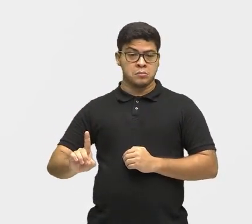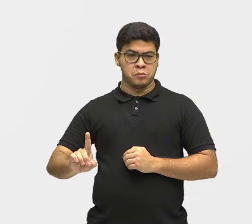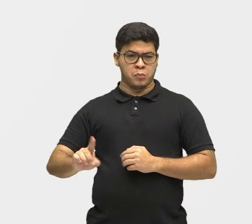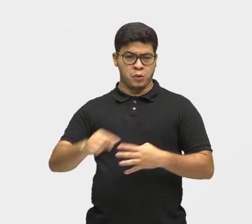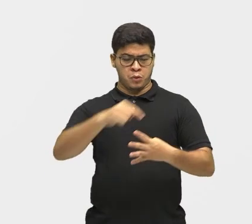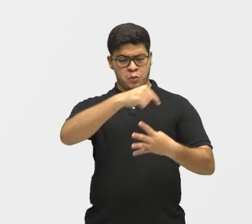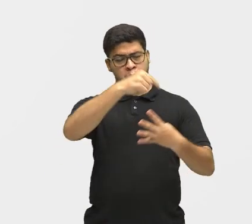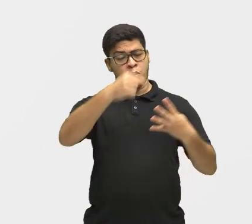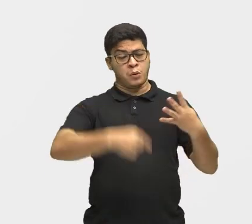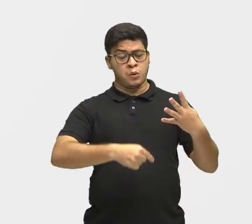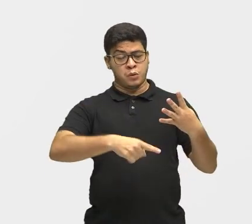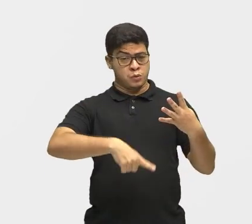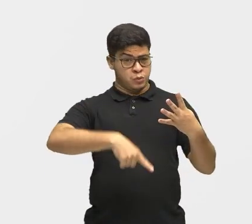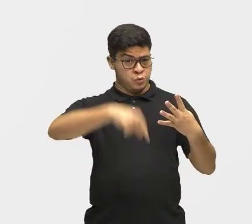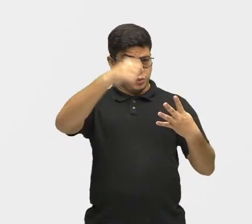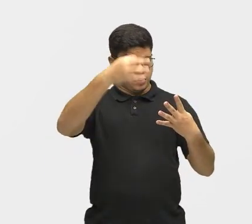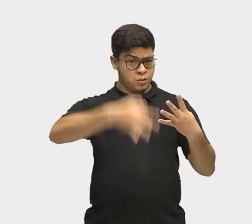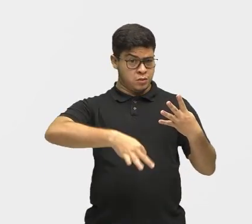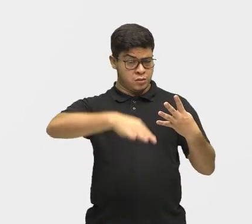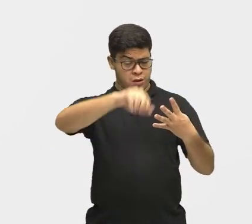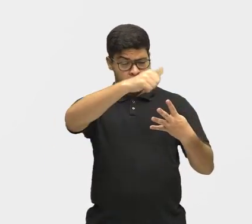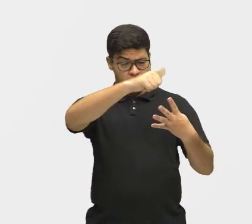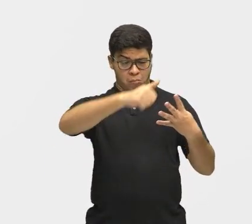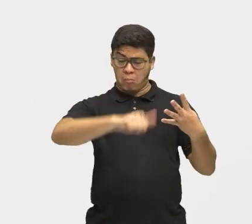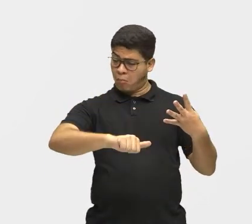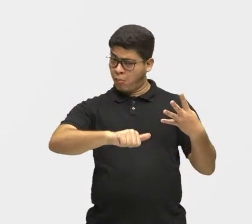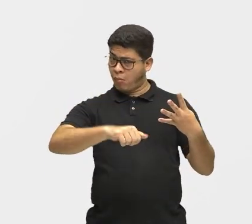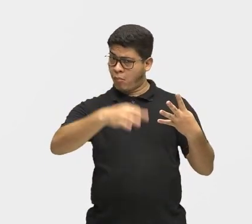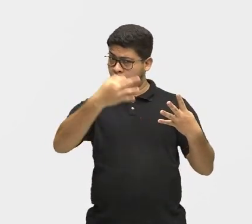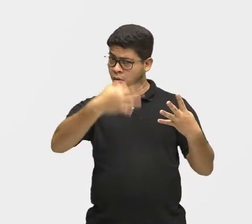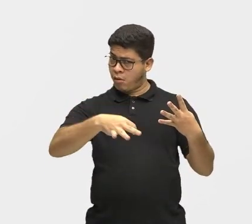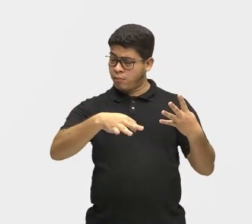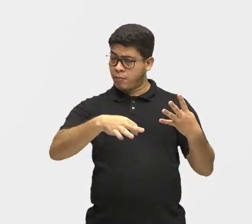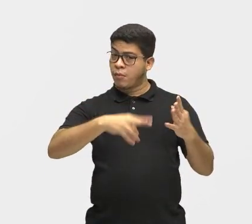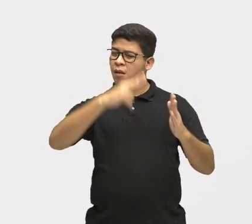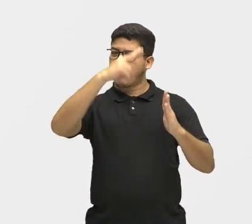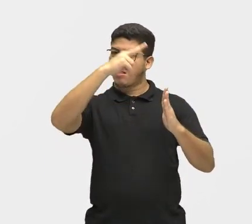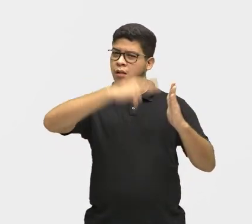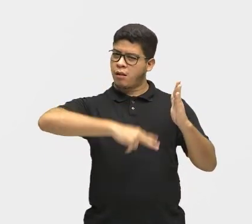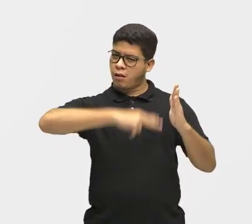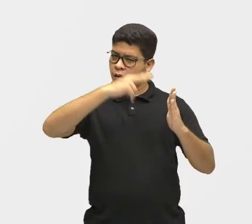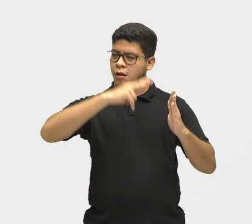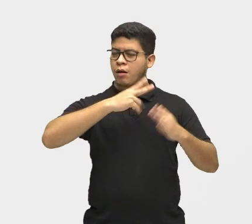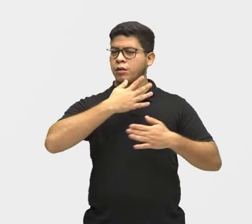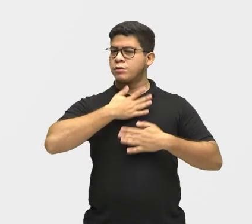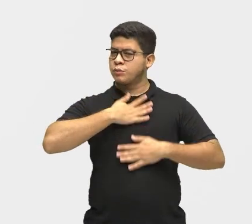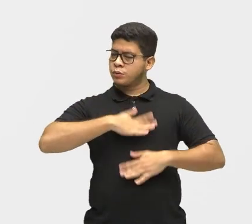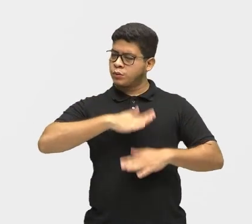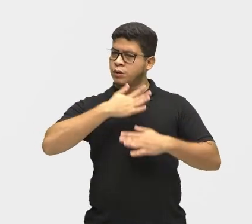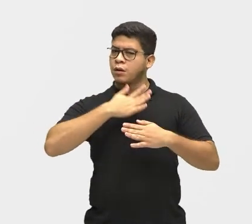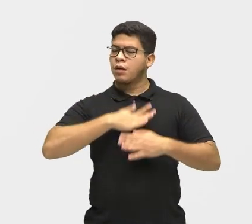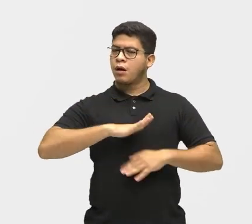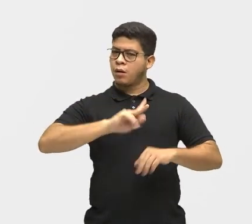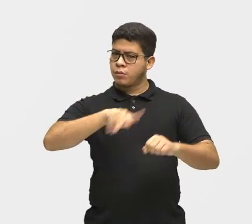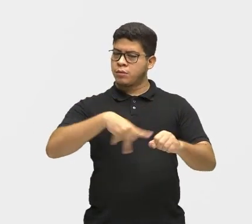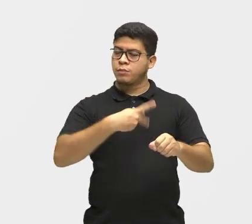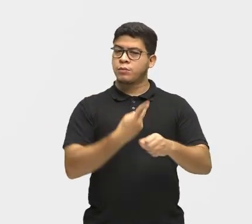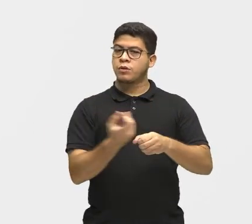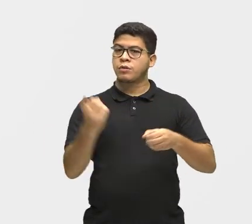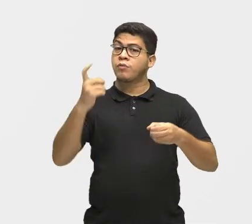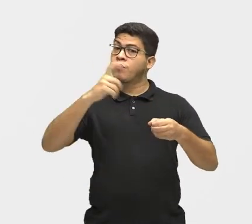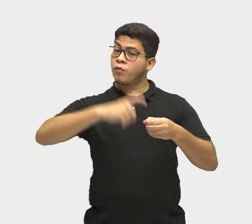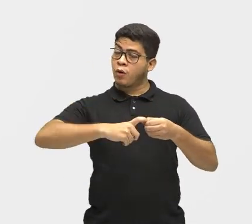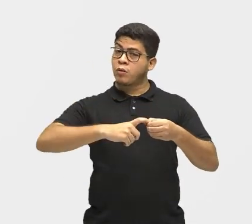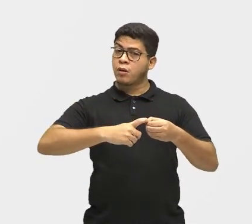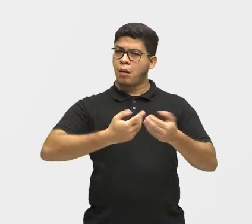com nervuras em forma de rede. A alternativa C. As raízes são fasciculadas e folhas com nervuras